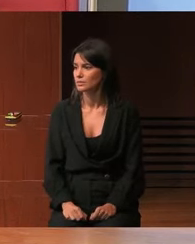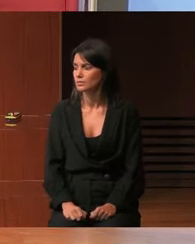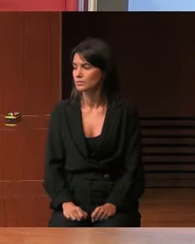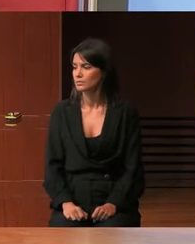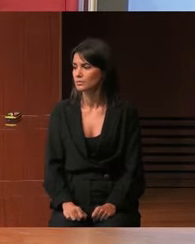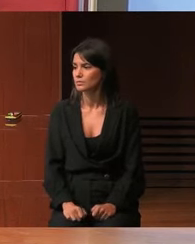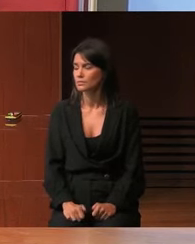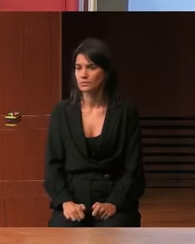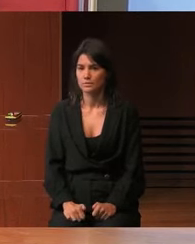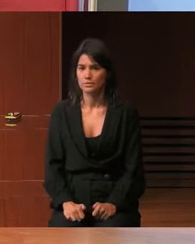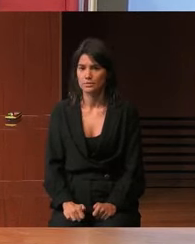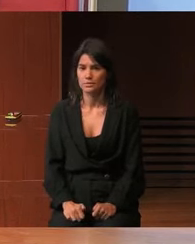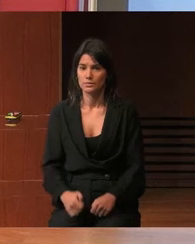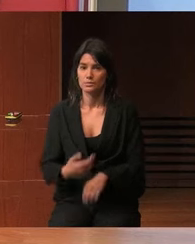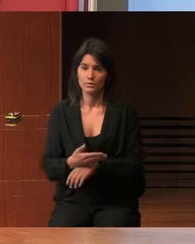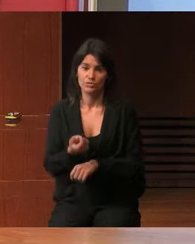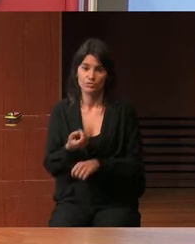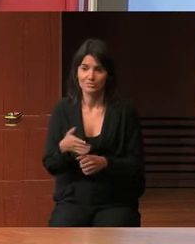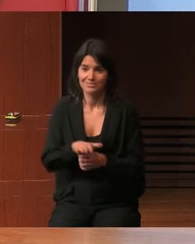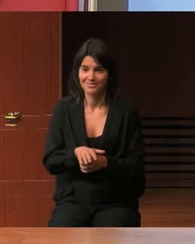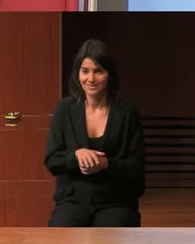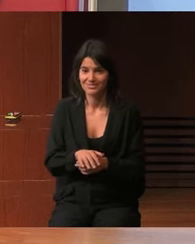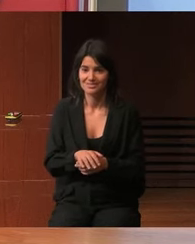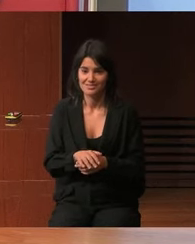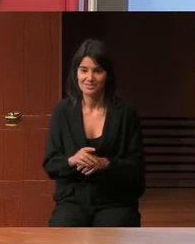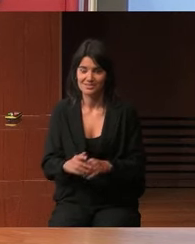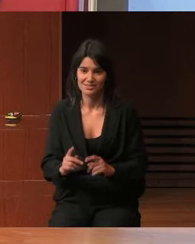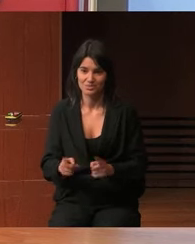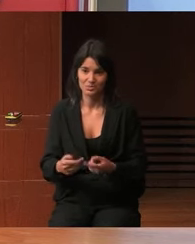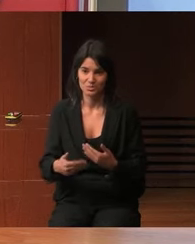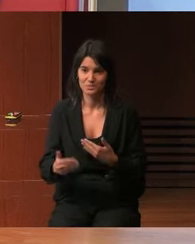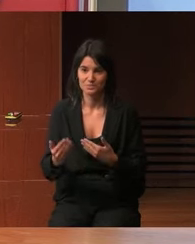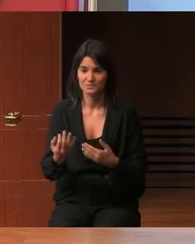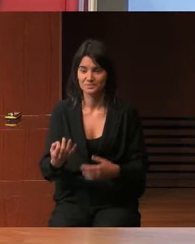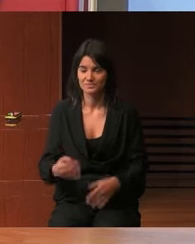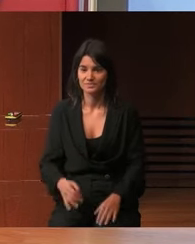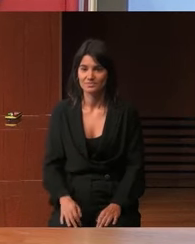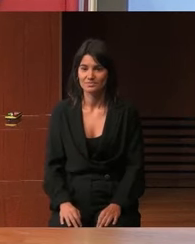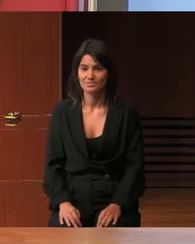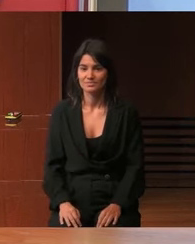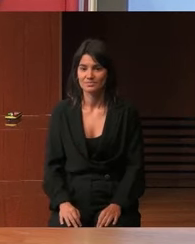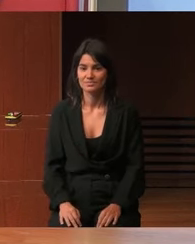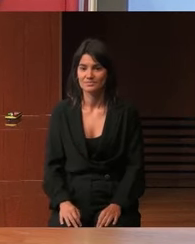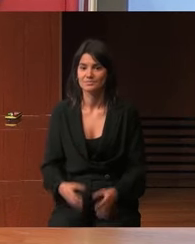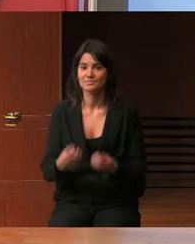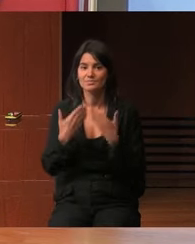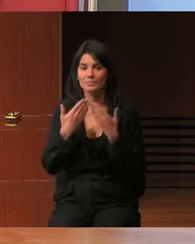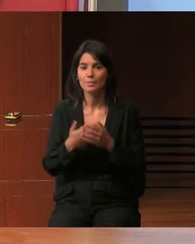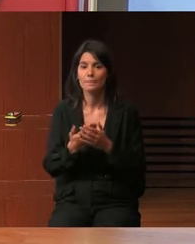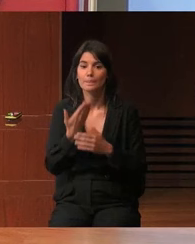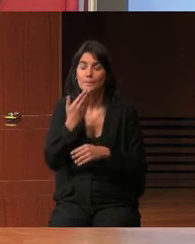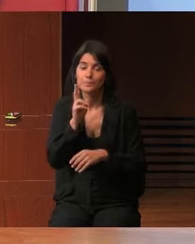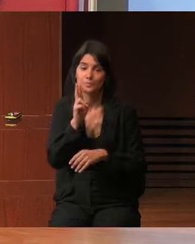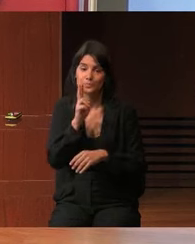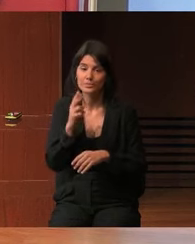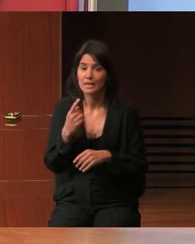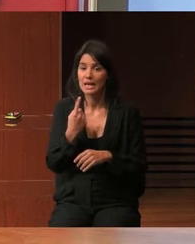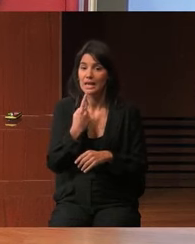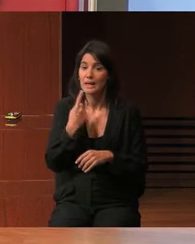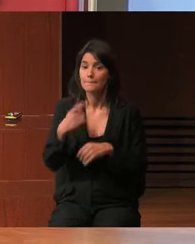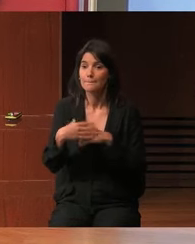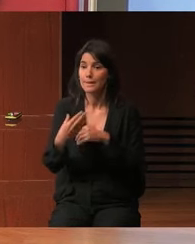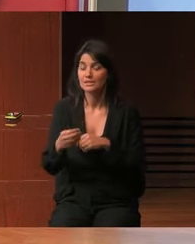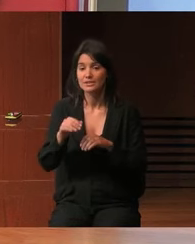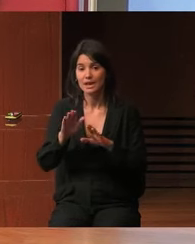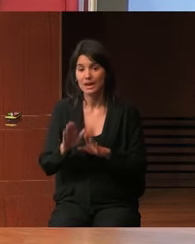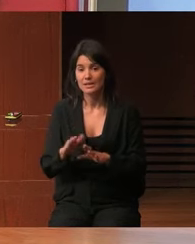Vamos compensar o ligeiro atraso com que arrancámos. Muito obrigada. Peço desculpa por ter feito a pergunta mais tarde, mas